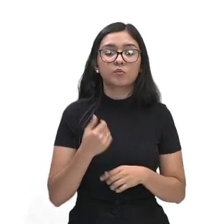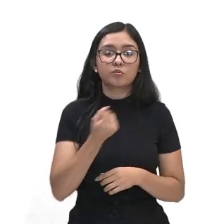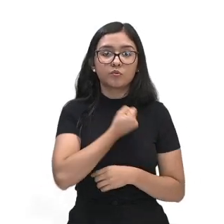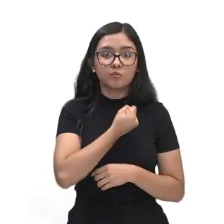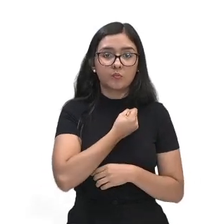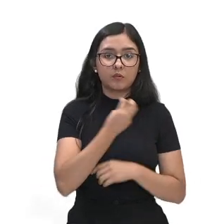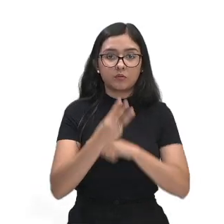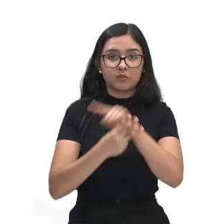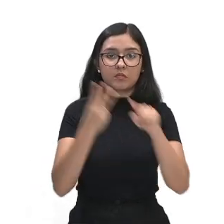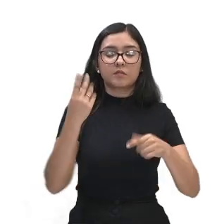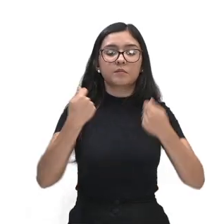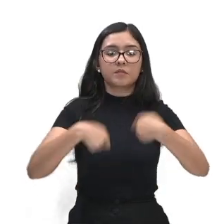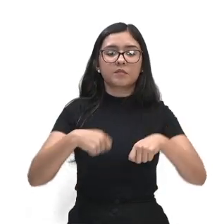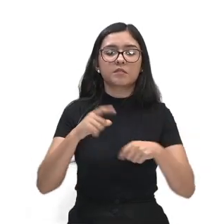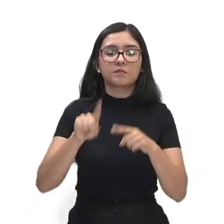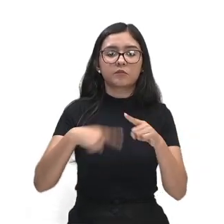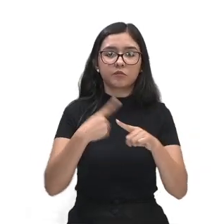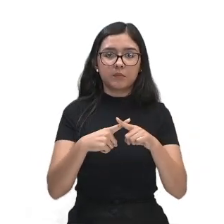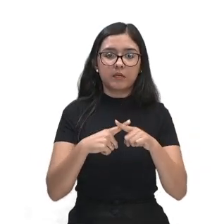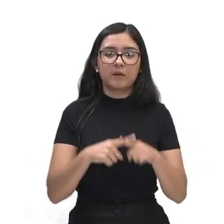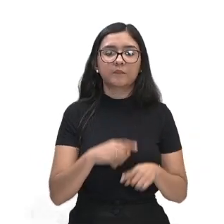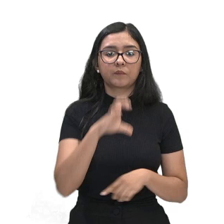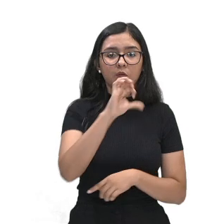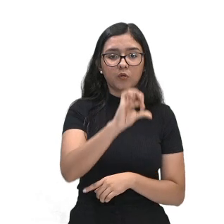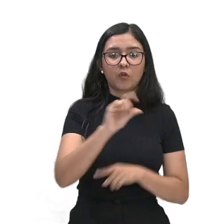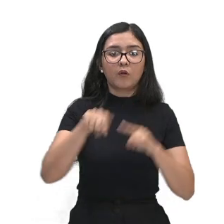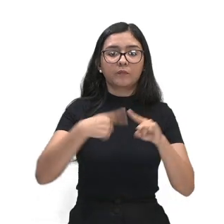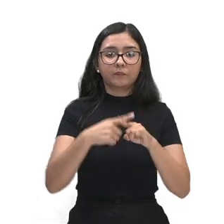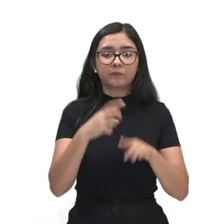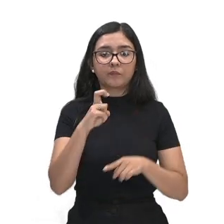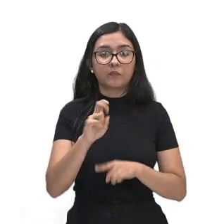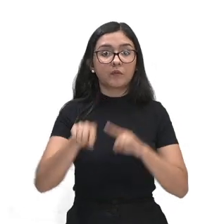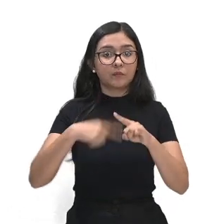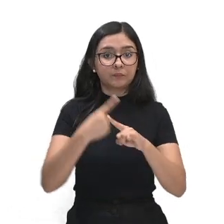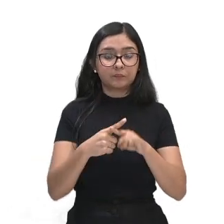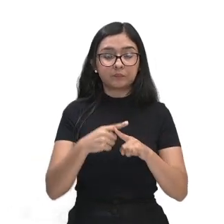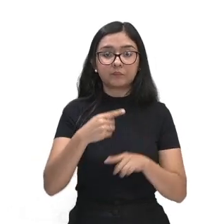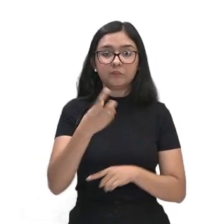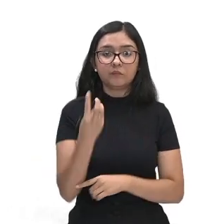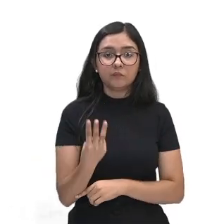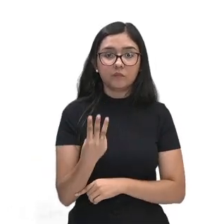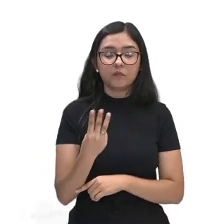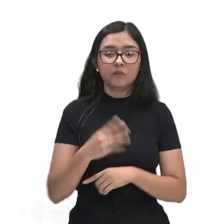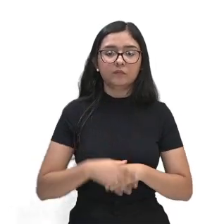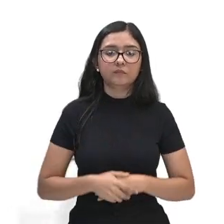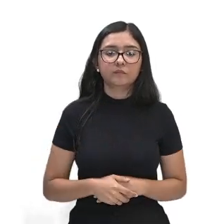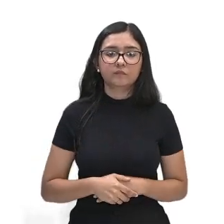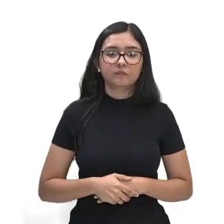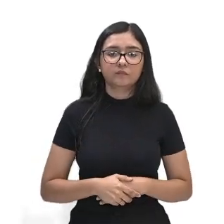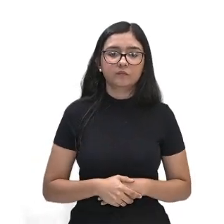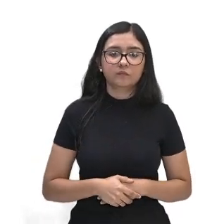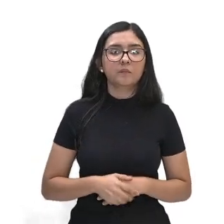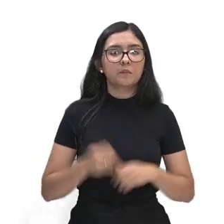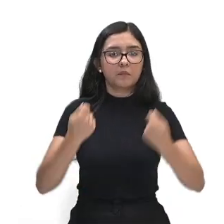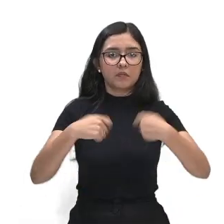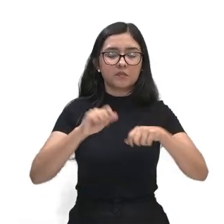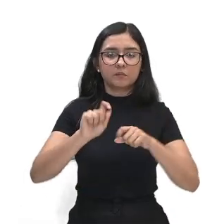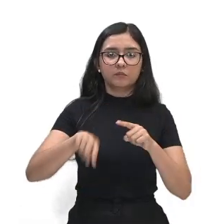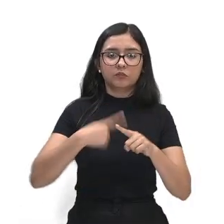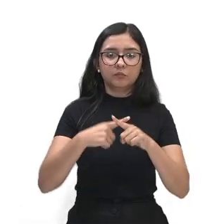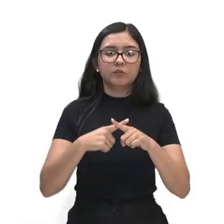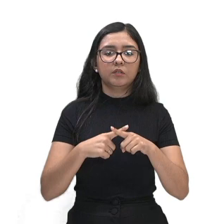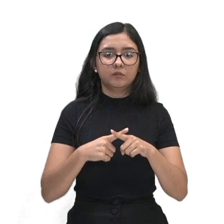9, o 5 e o 3. O 9, o 5 e o 3. Eu